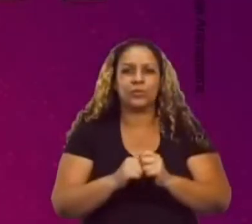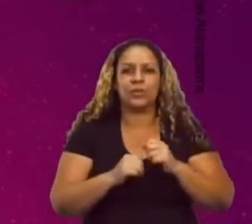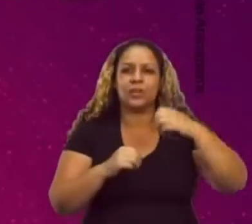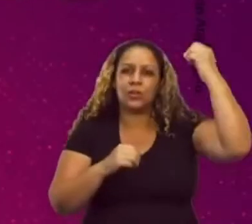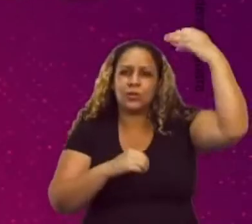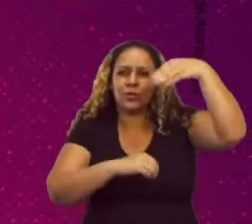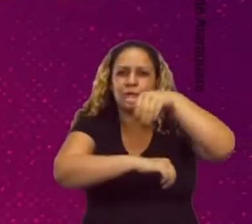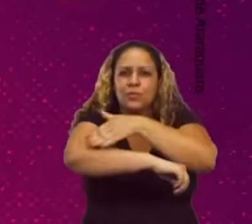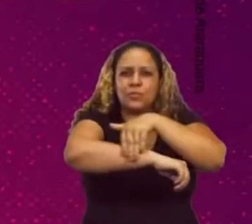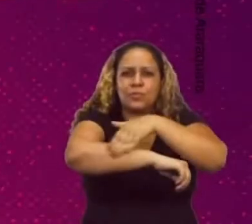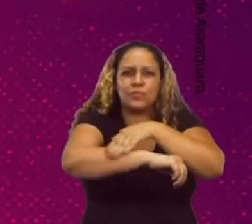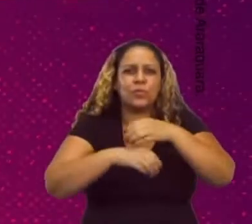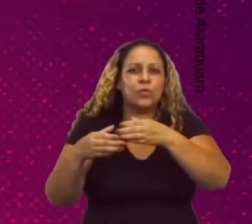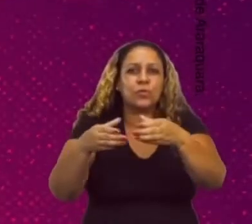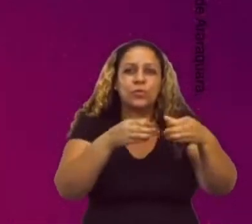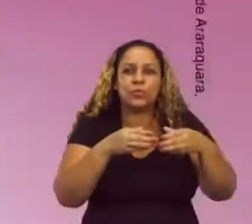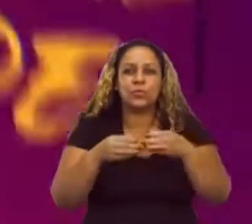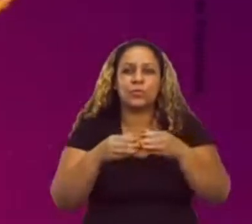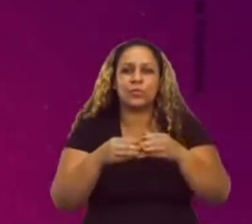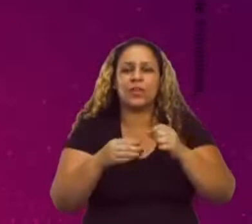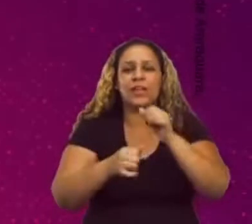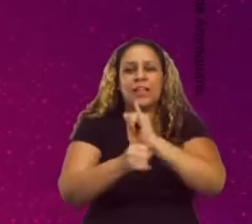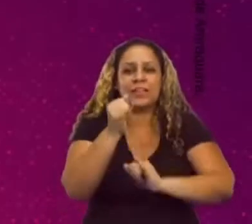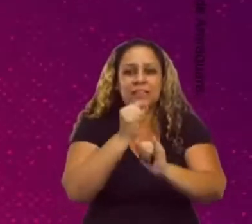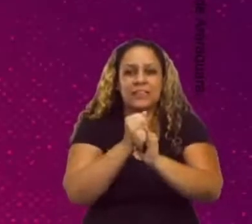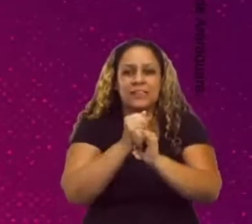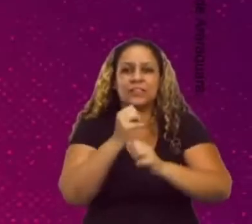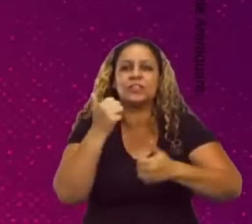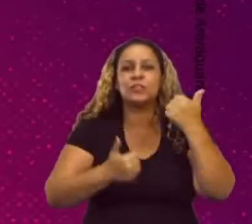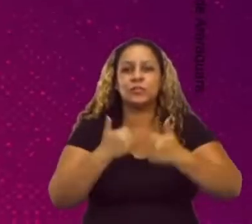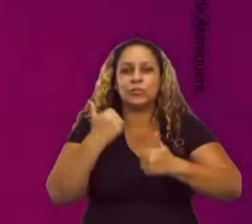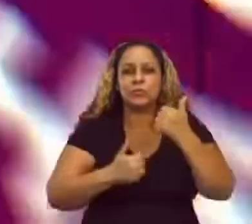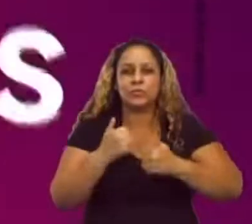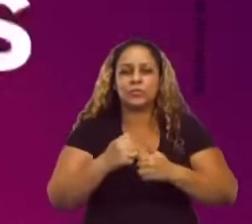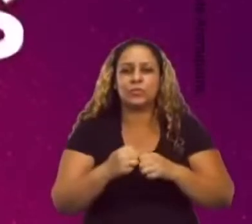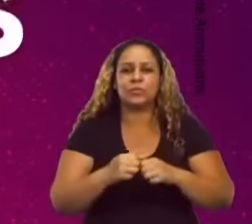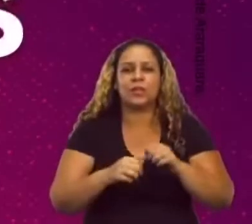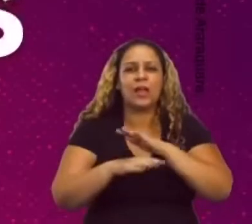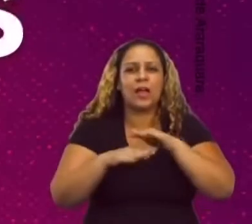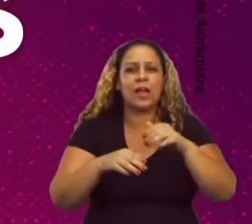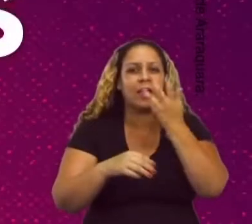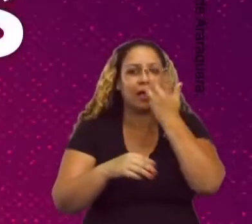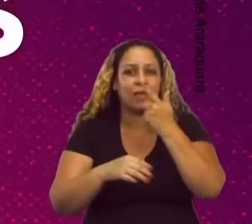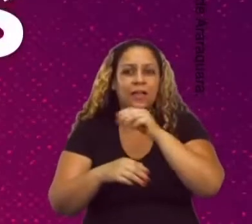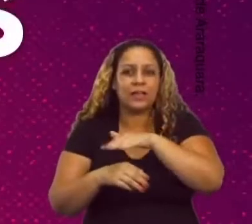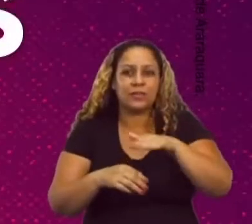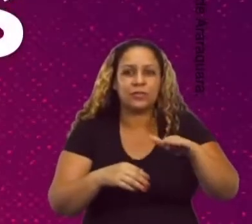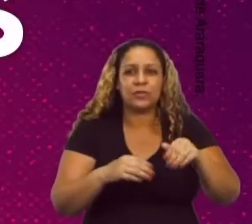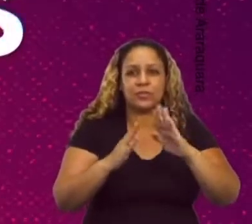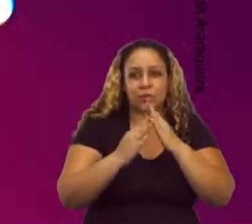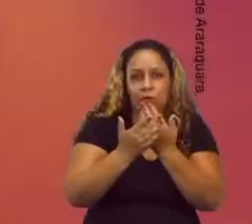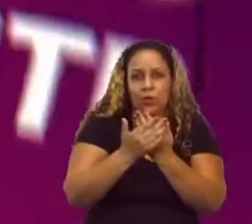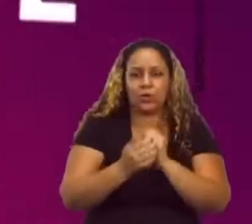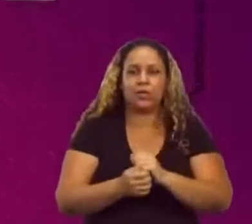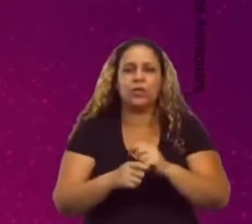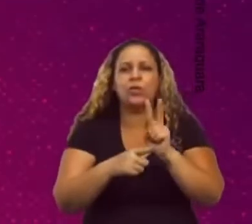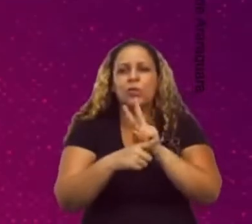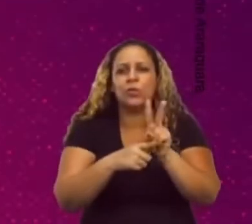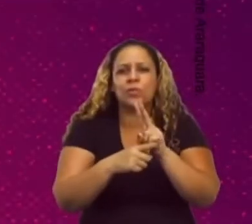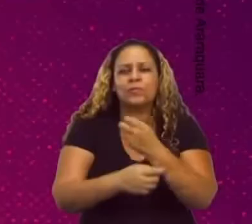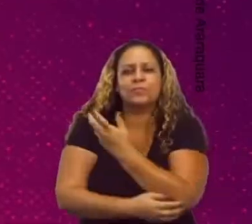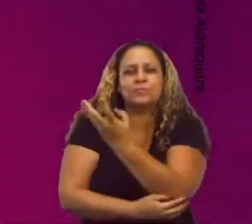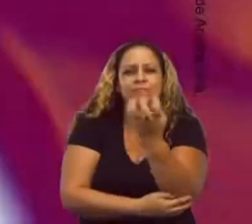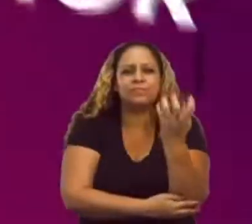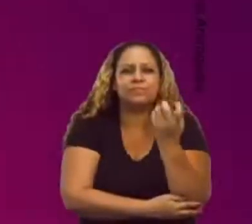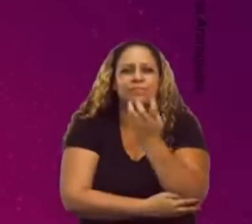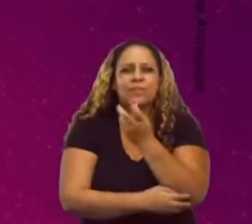Melhado, iluminação de LED em toda a cidade, internet grátis e de qualidade, zerar as vagas nas creches de 0 a 3 anos, cuidado